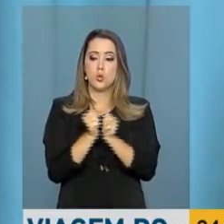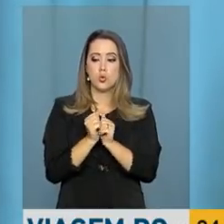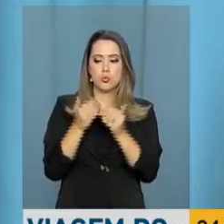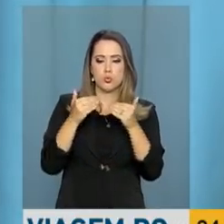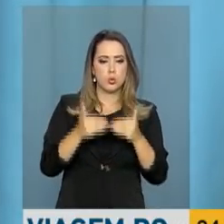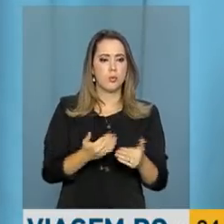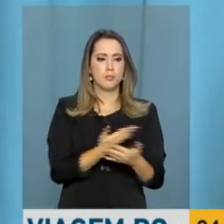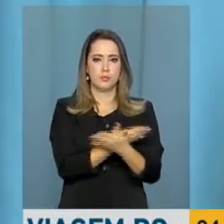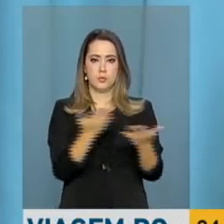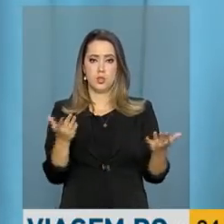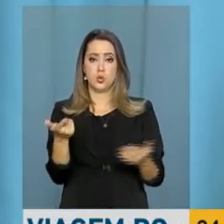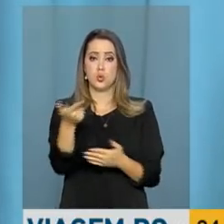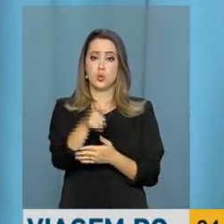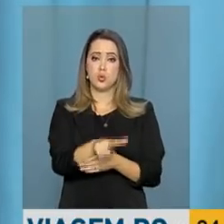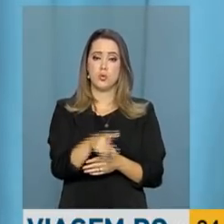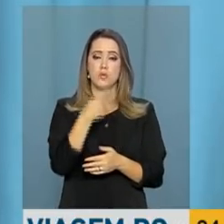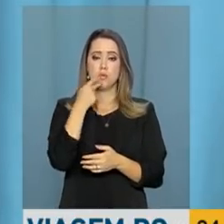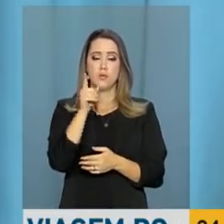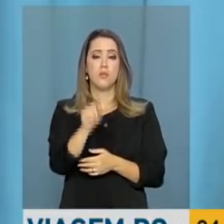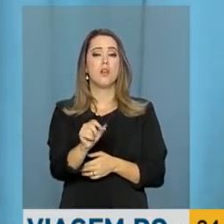todos, eu quero mais uma vez